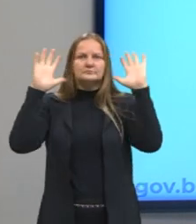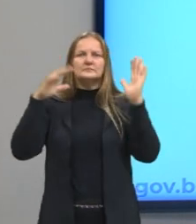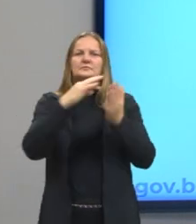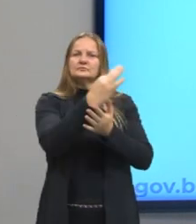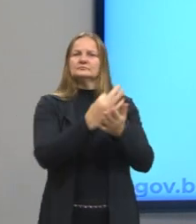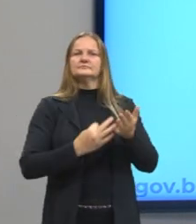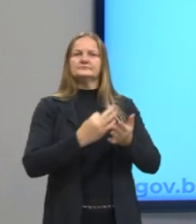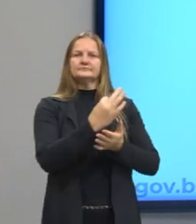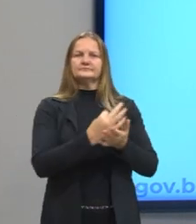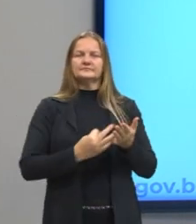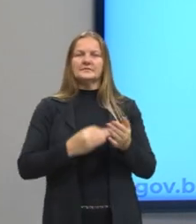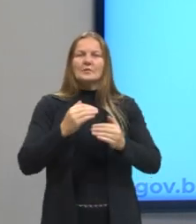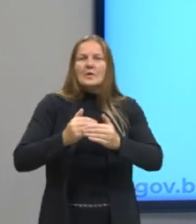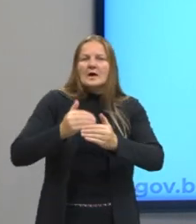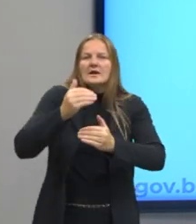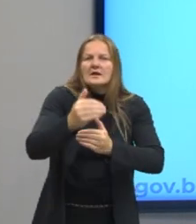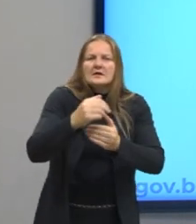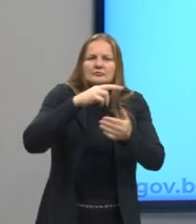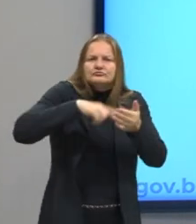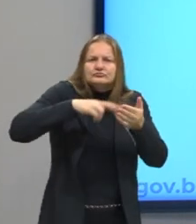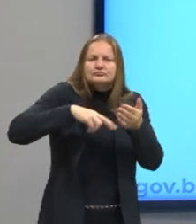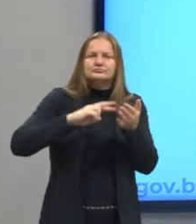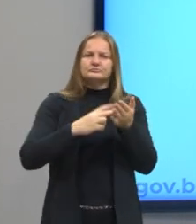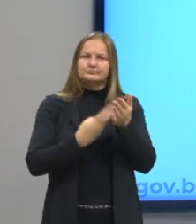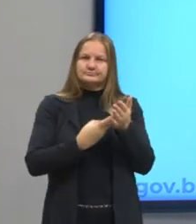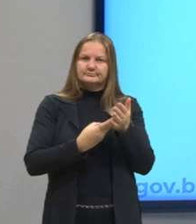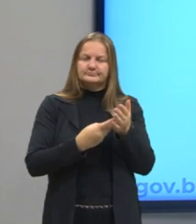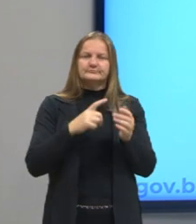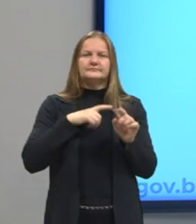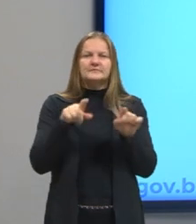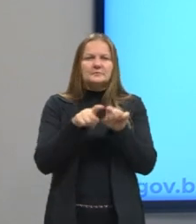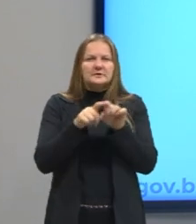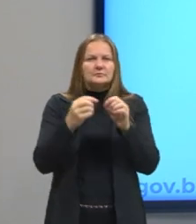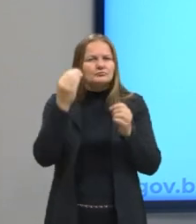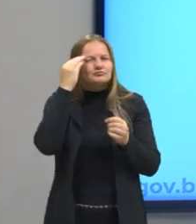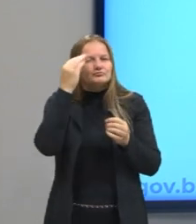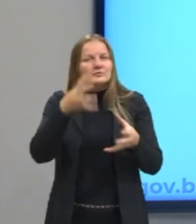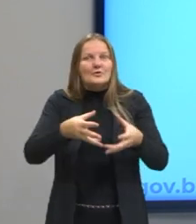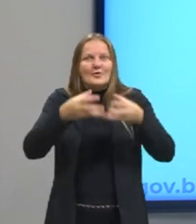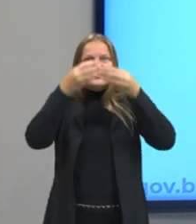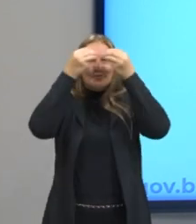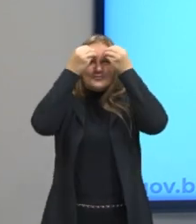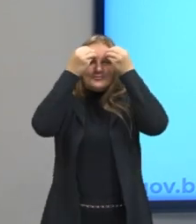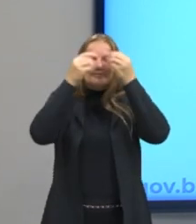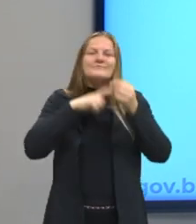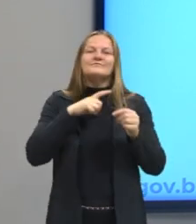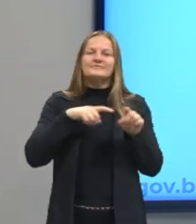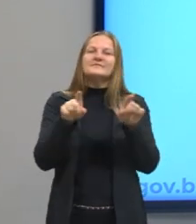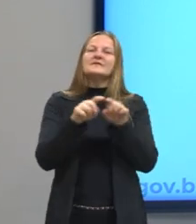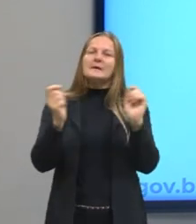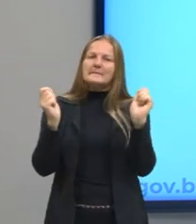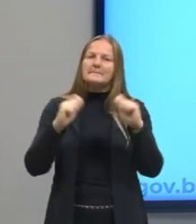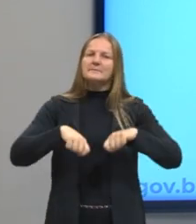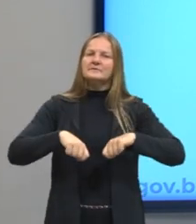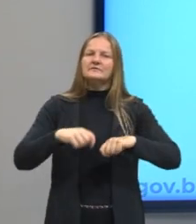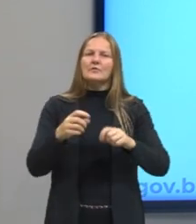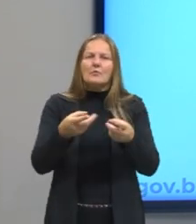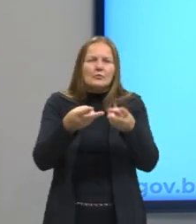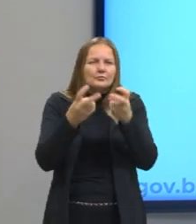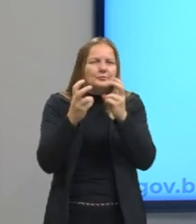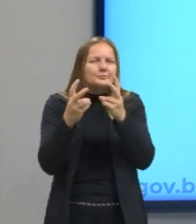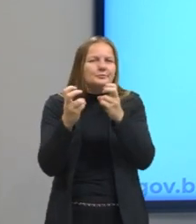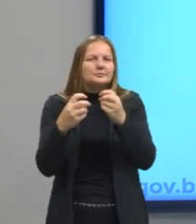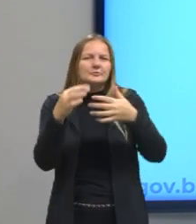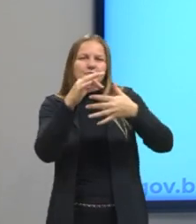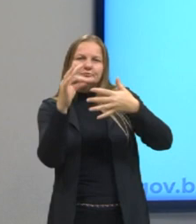fixar além da leitura da interpretação e compreensão textual também é mesmo possível explorar